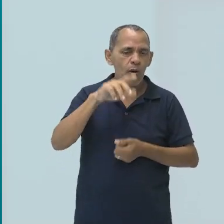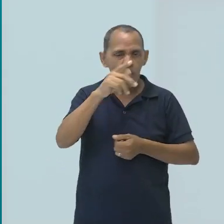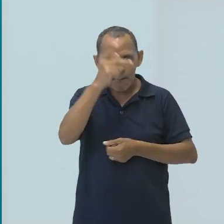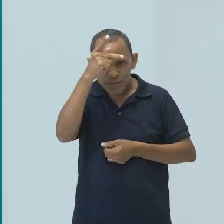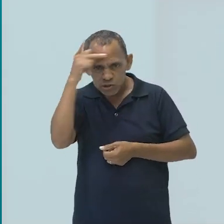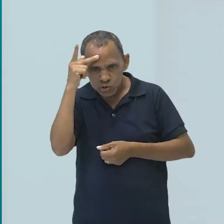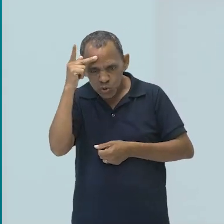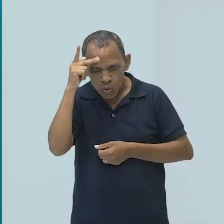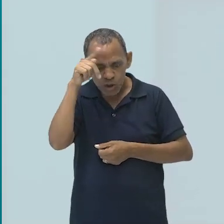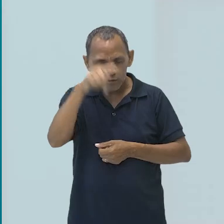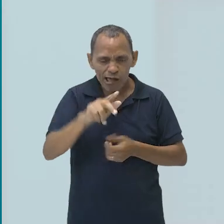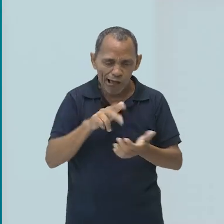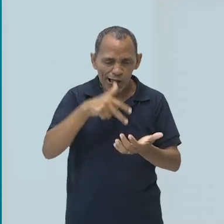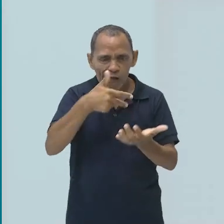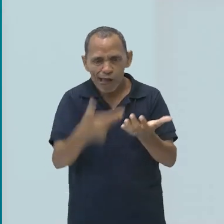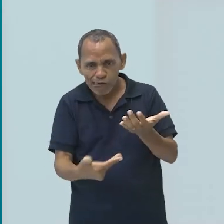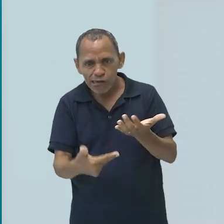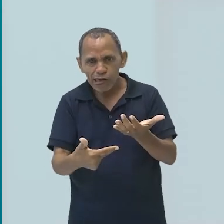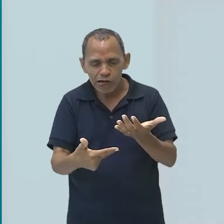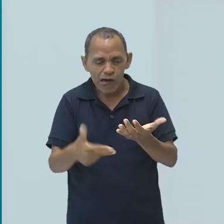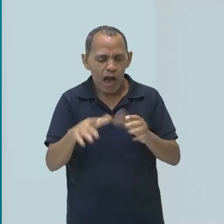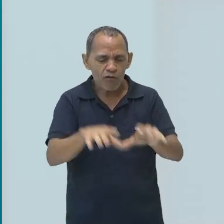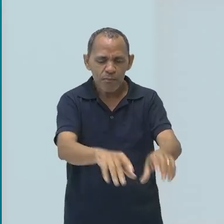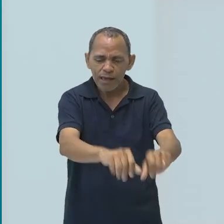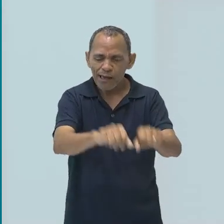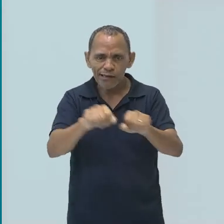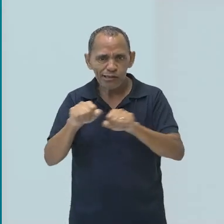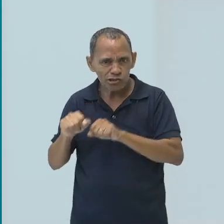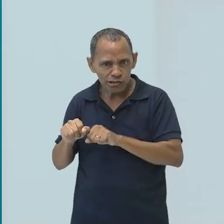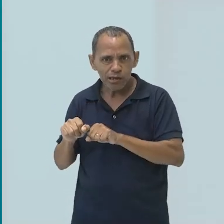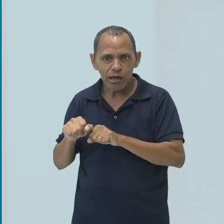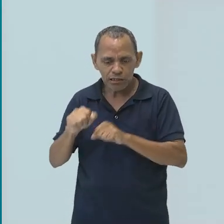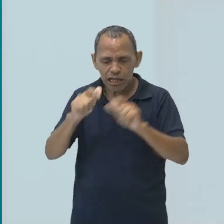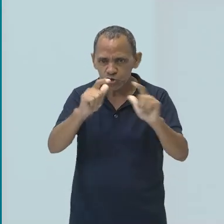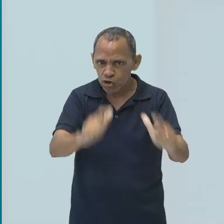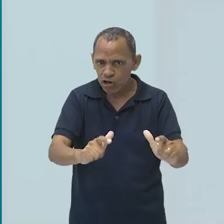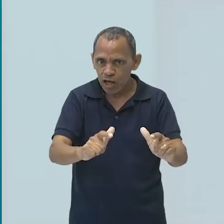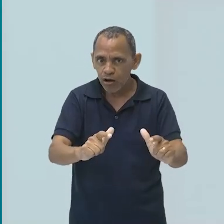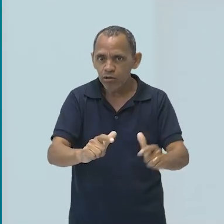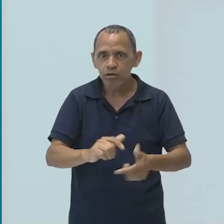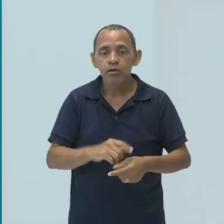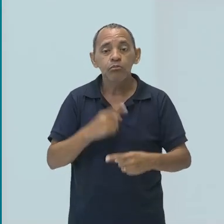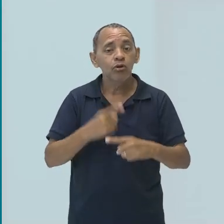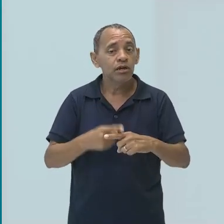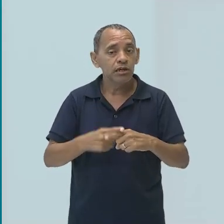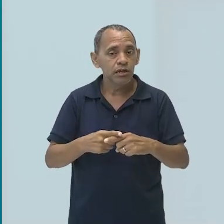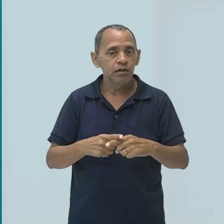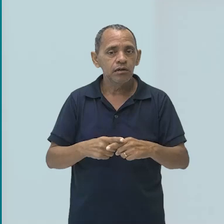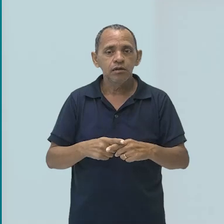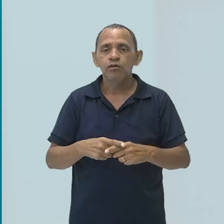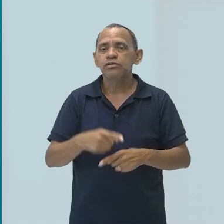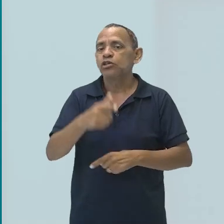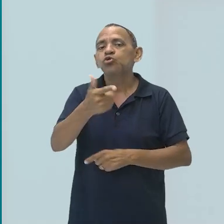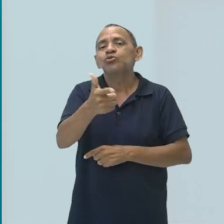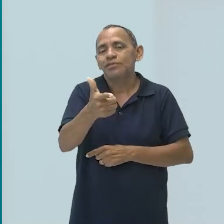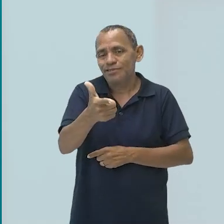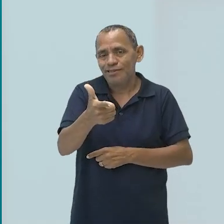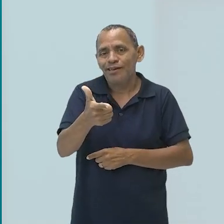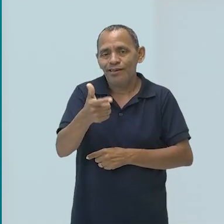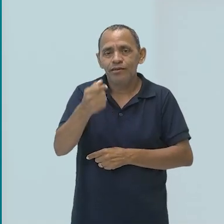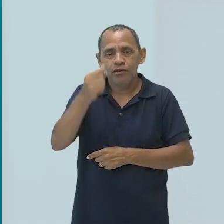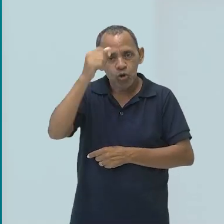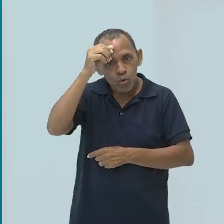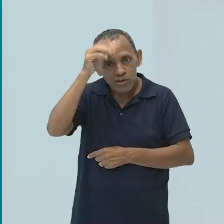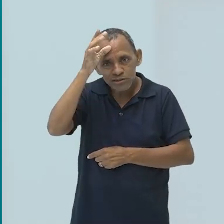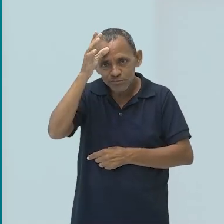tirar daquele local. Não. Por quê? Porque você não tem ainda conhecimento para isso, a não ser que você estude, você vá para uma área